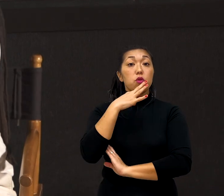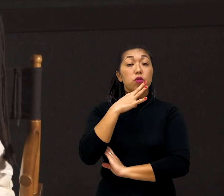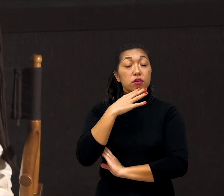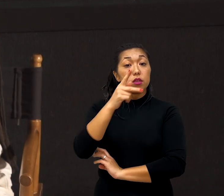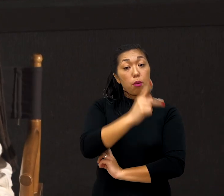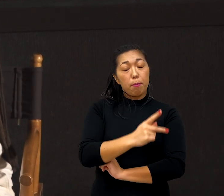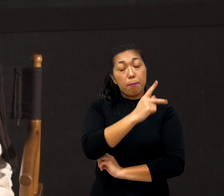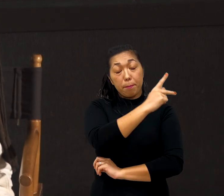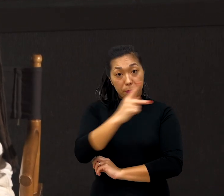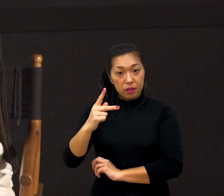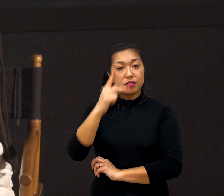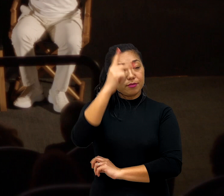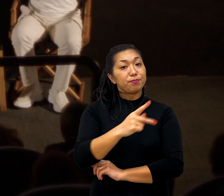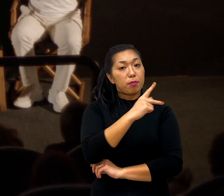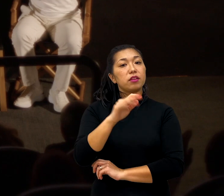Fidelis. Era um padre do Congo.